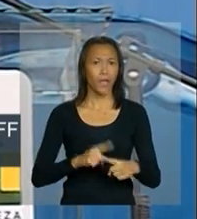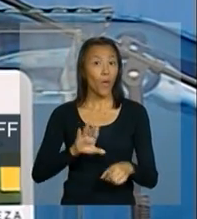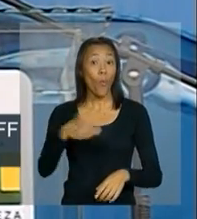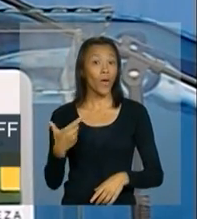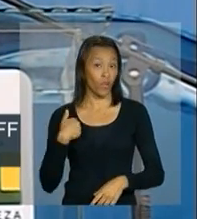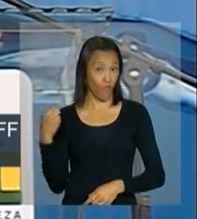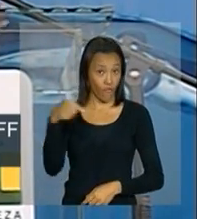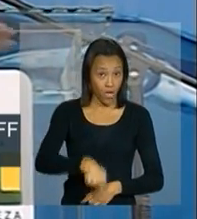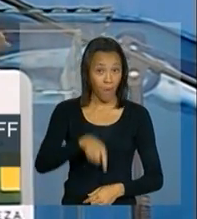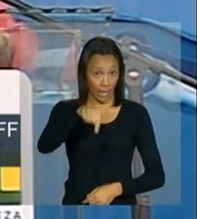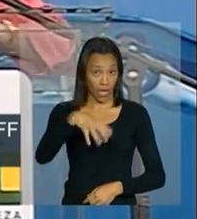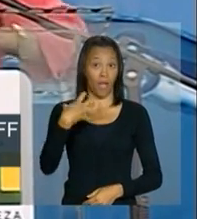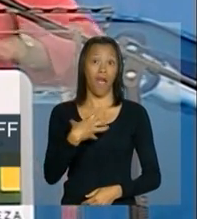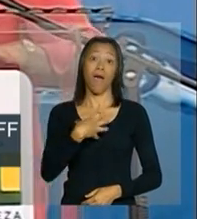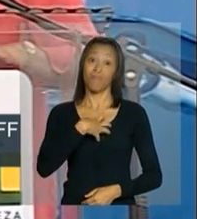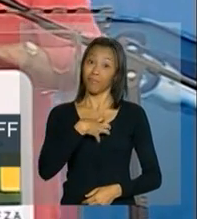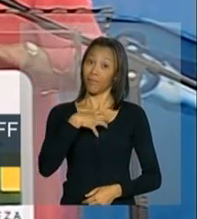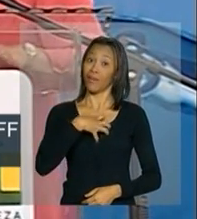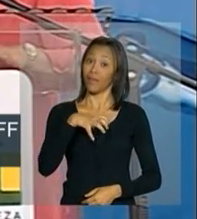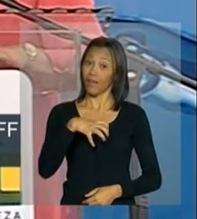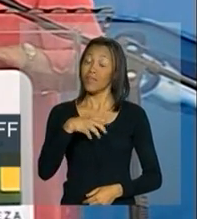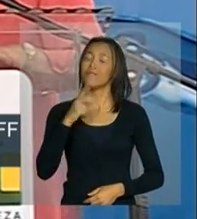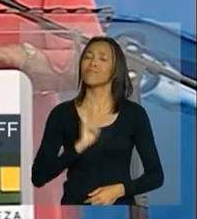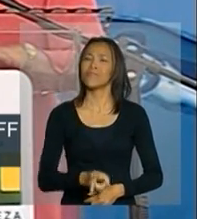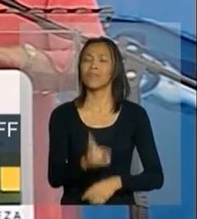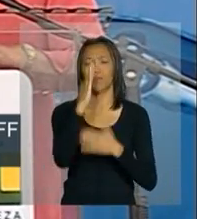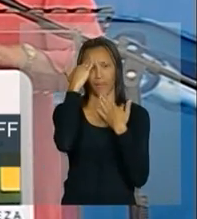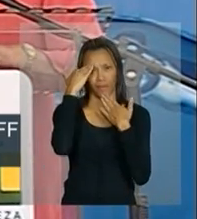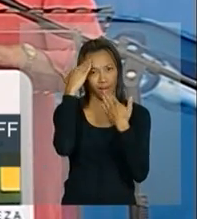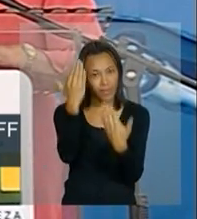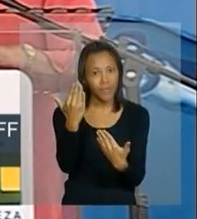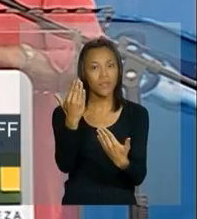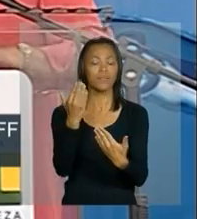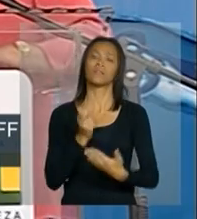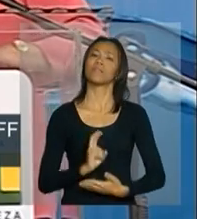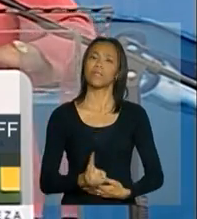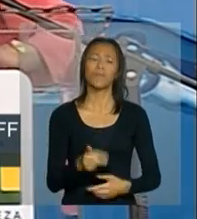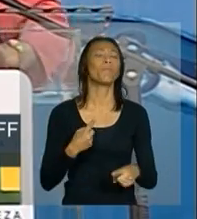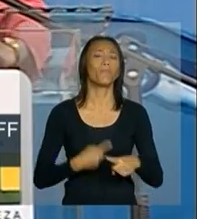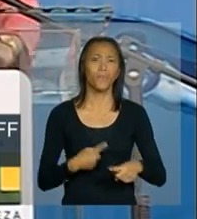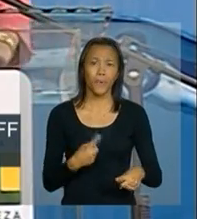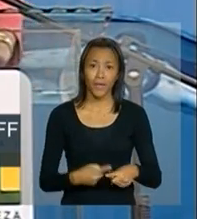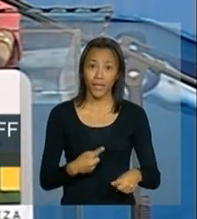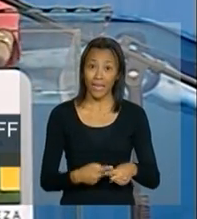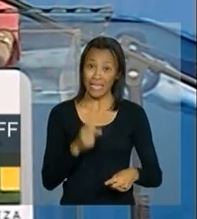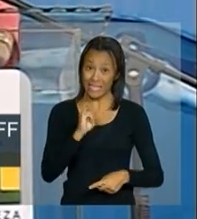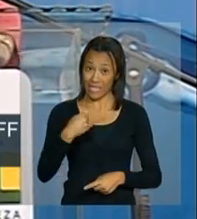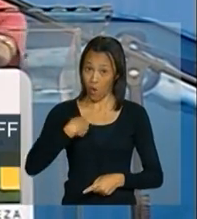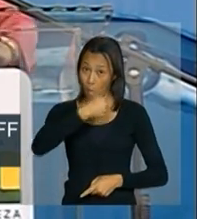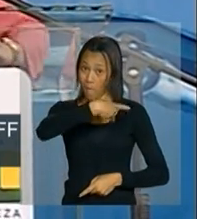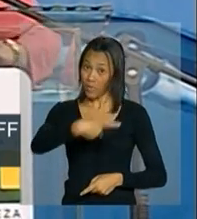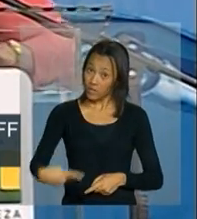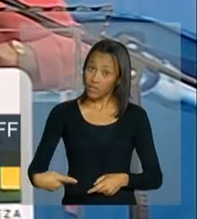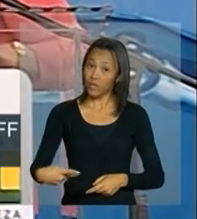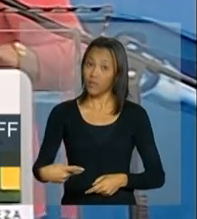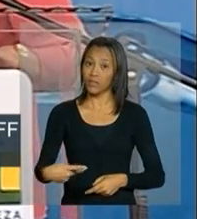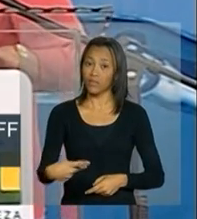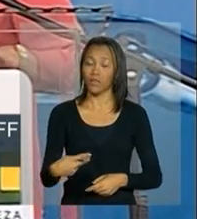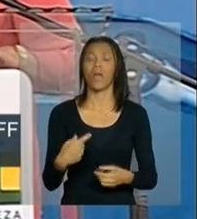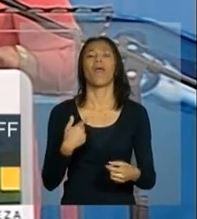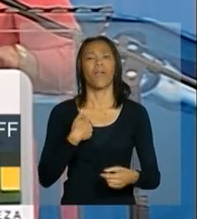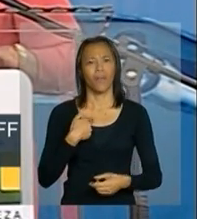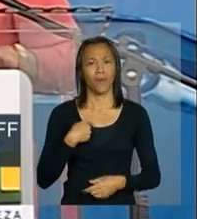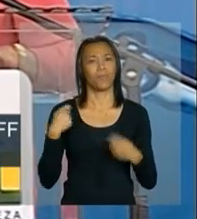venho à Bahia, eu sempre agradeço. Eu agradeço porque, se eu sou presidente, eu